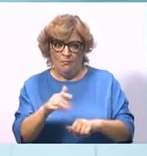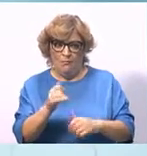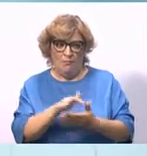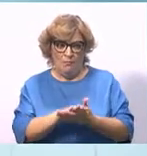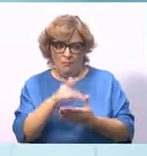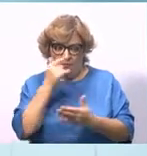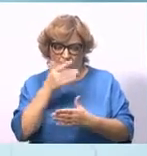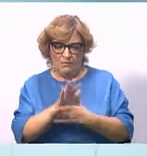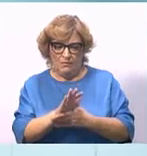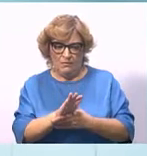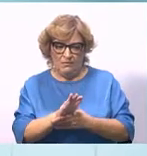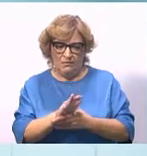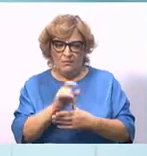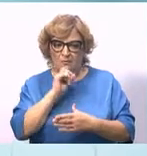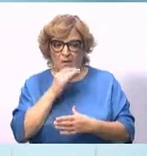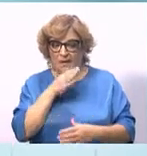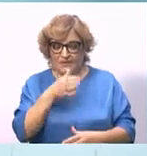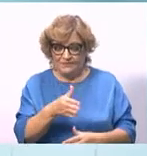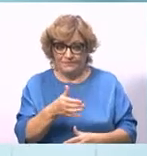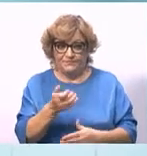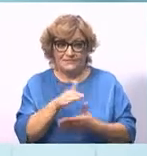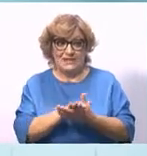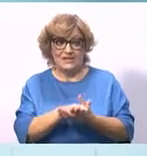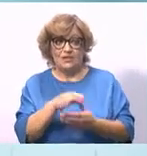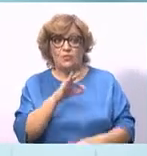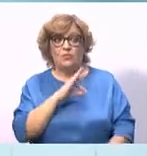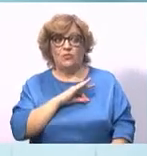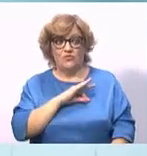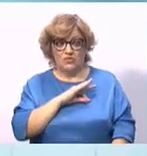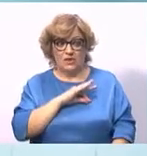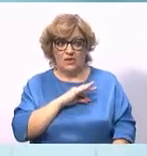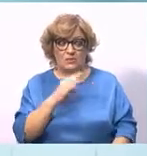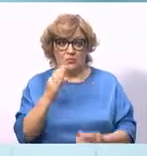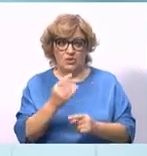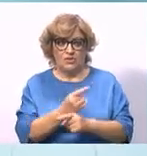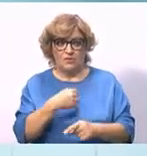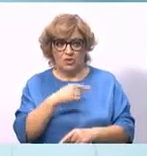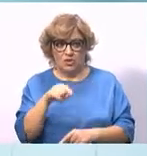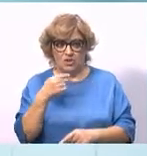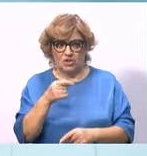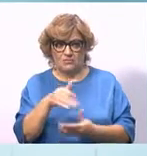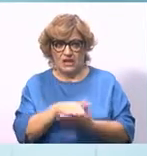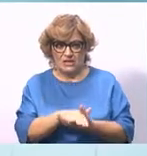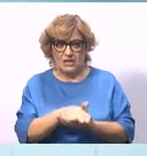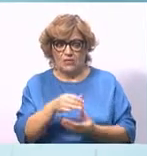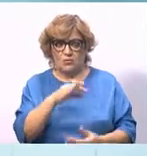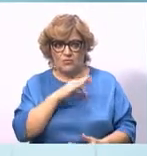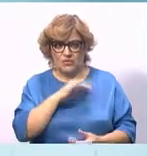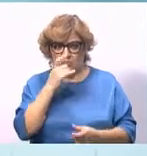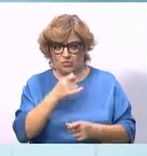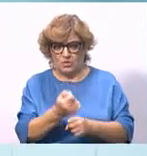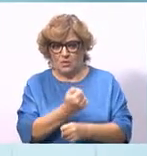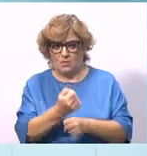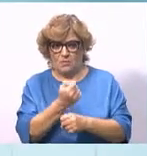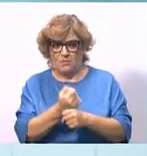Por exemplo, se a Alexandra me permite, o calçado profissional. Muitas das vezes nós temos o calçado profissional, pessoas que